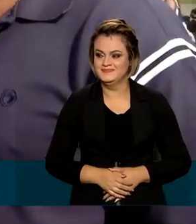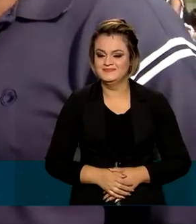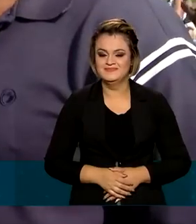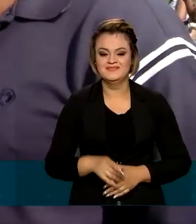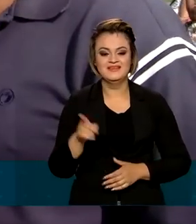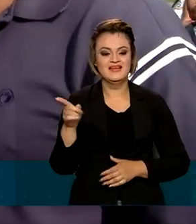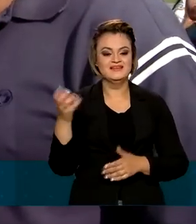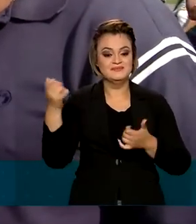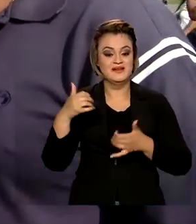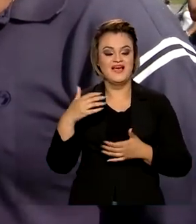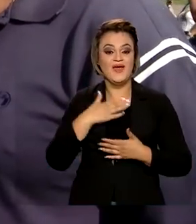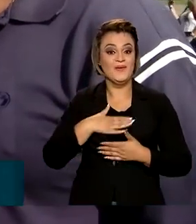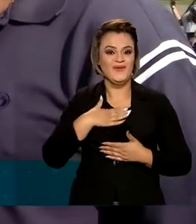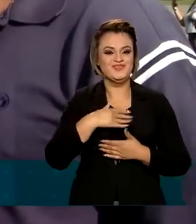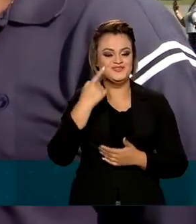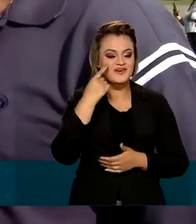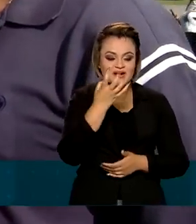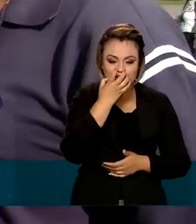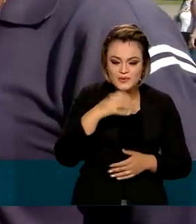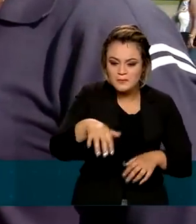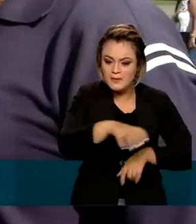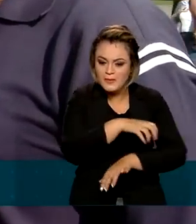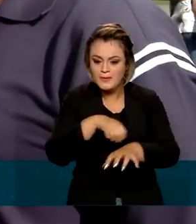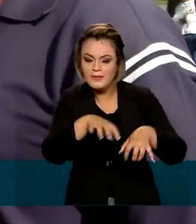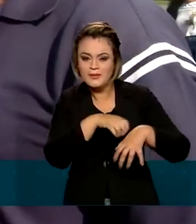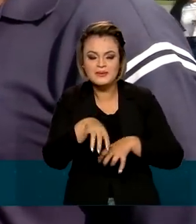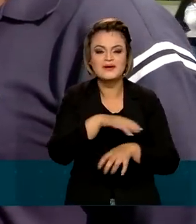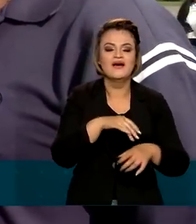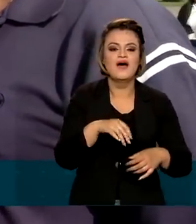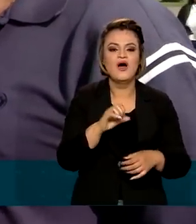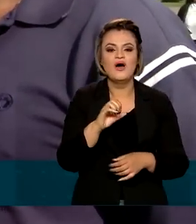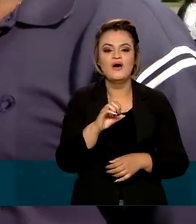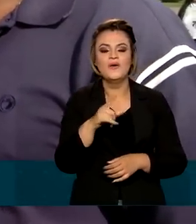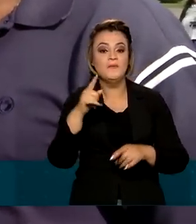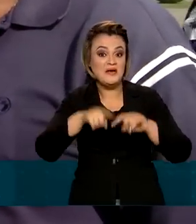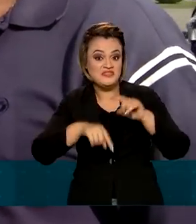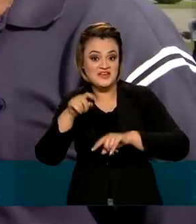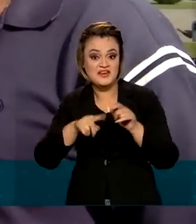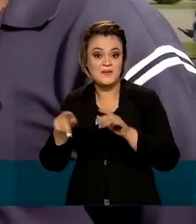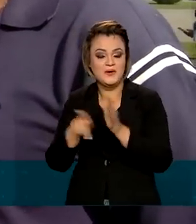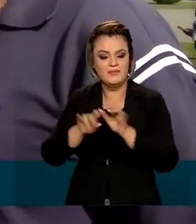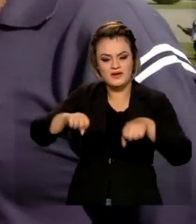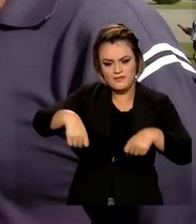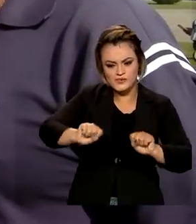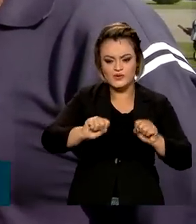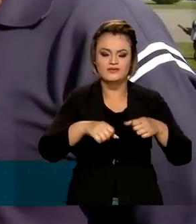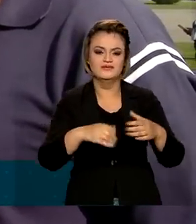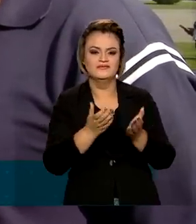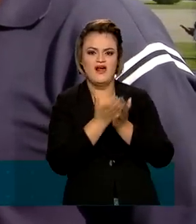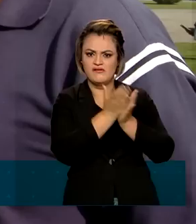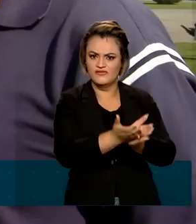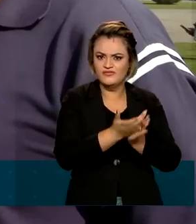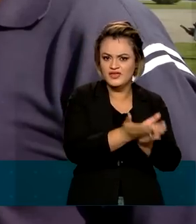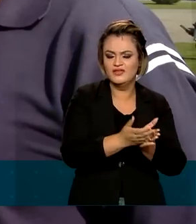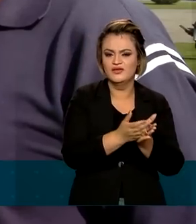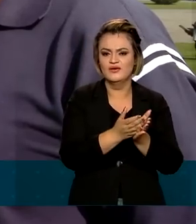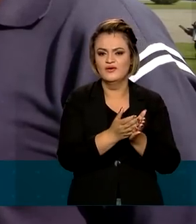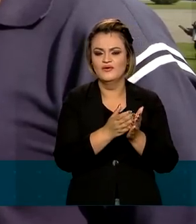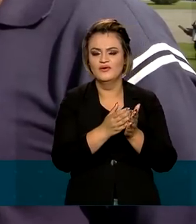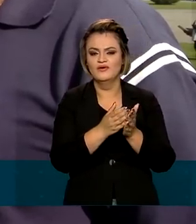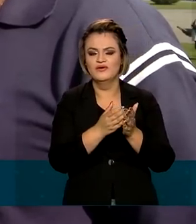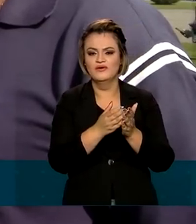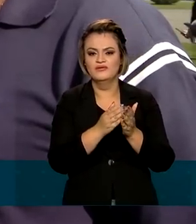Eu gosto de ver o cachorro, gosto do equipamento da moto, do navio, do